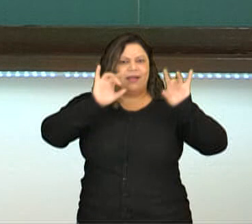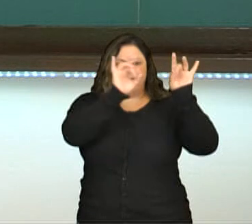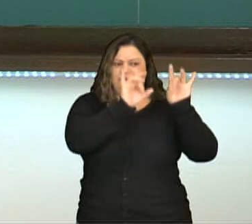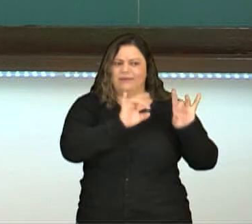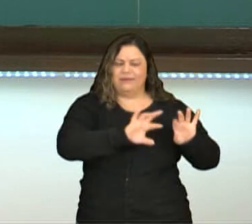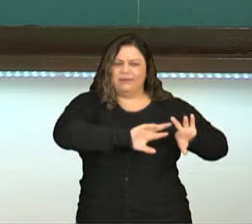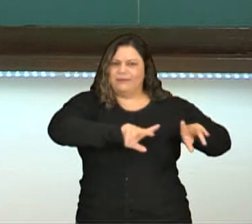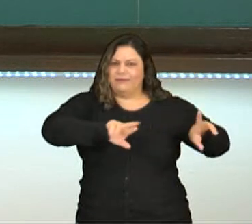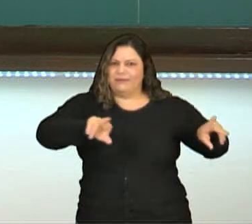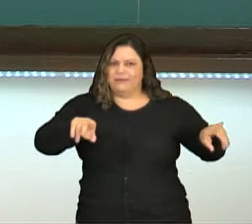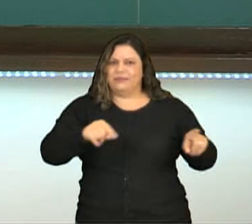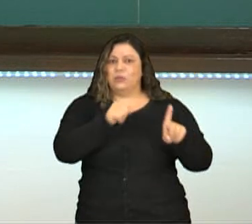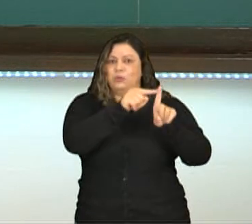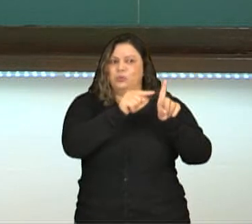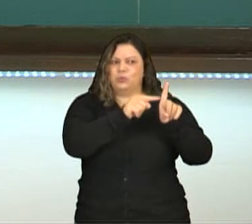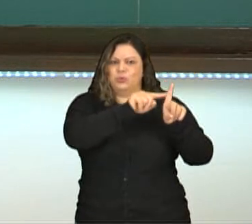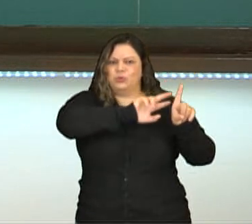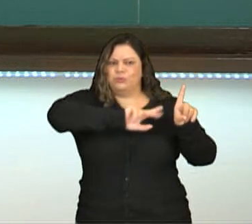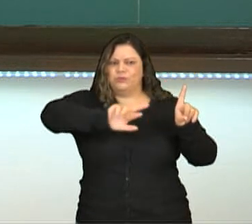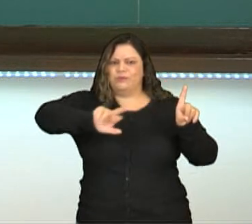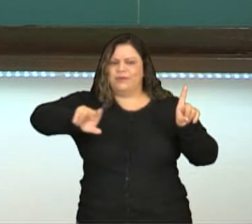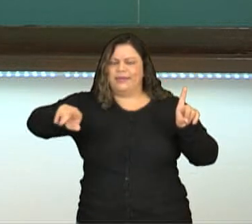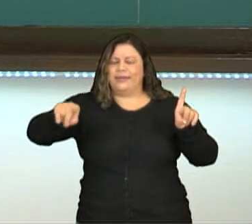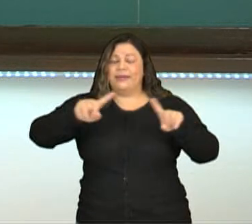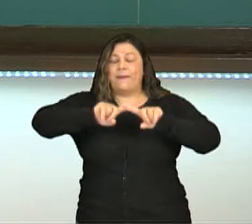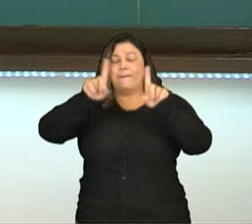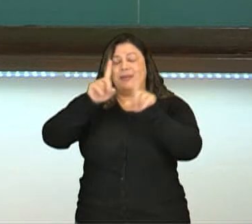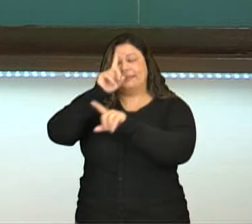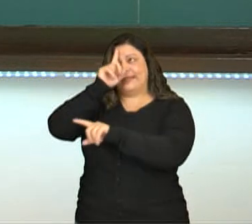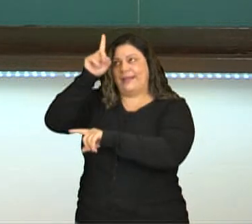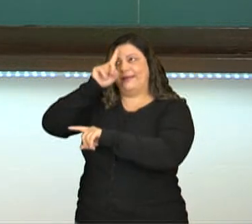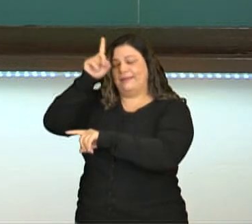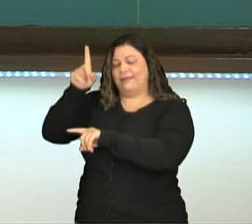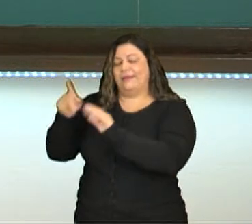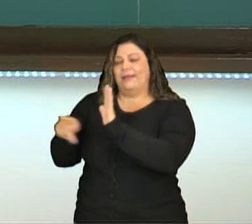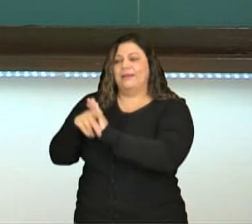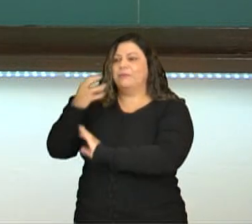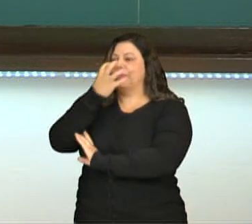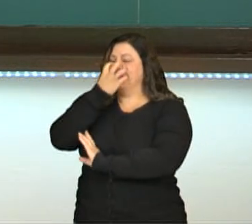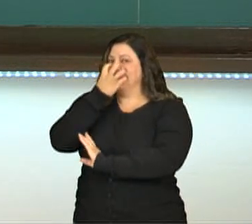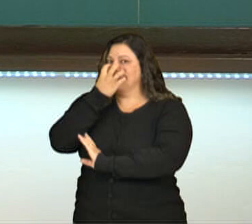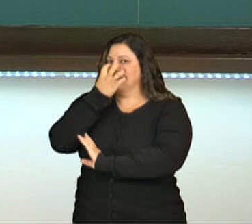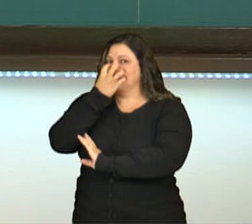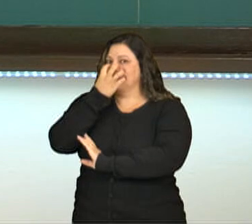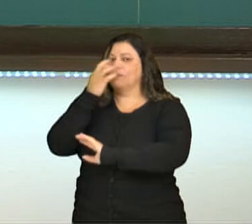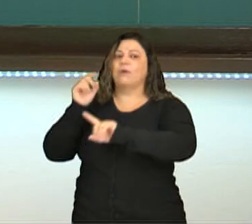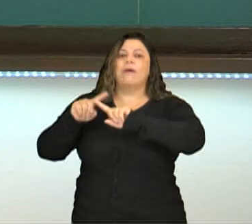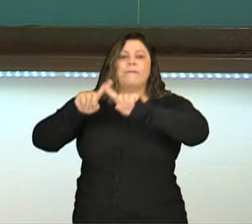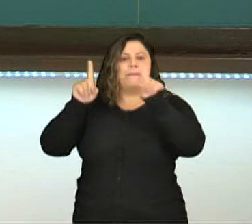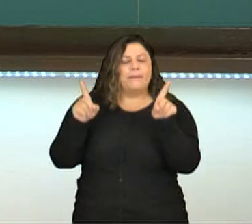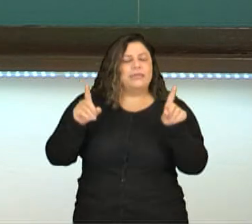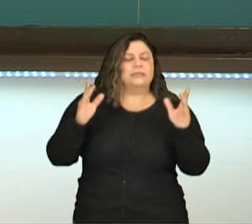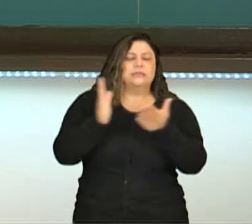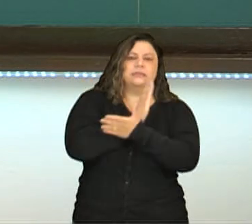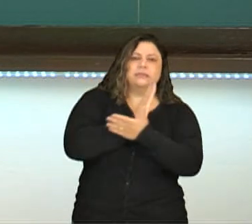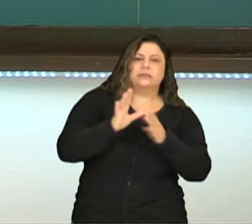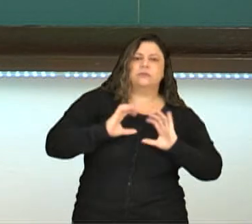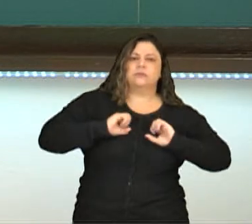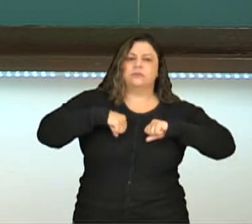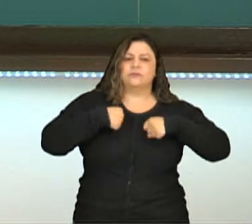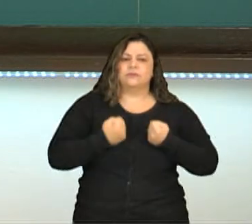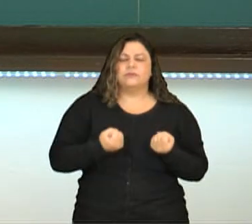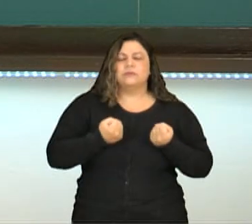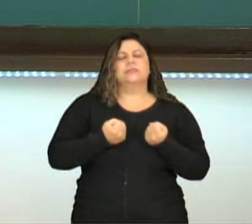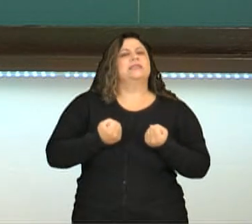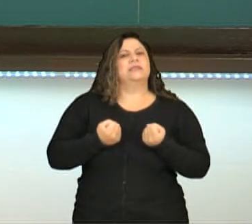mas existe a ideia de cachorro. Então, como ela se aplica à realidade? Então, alguns vão defender que a ideia